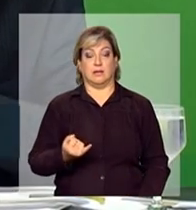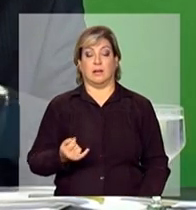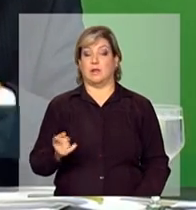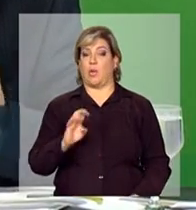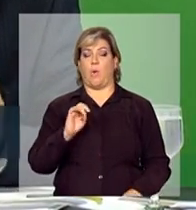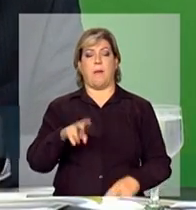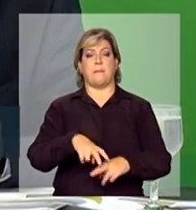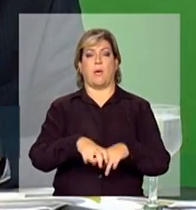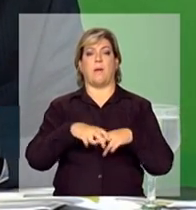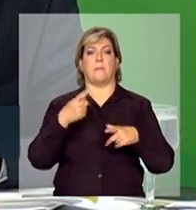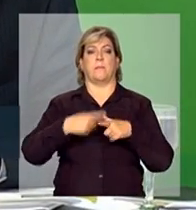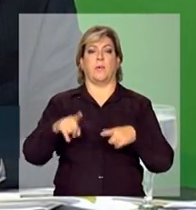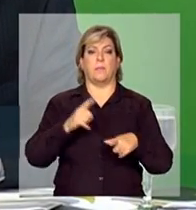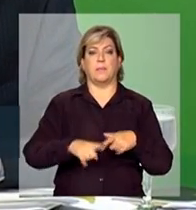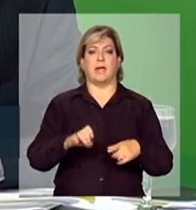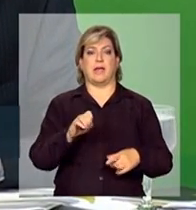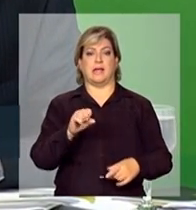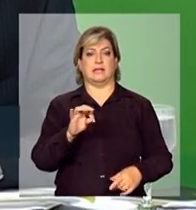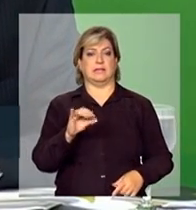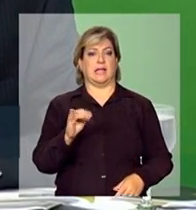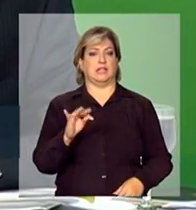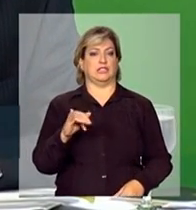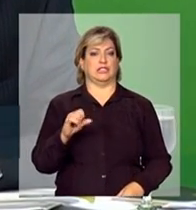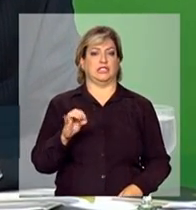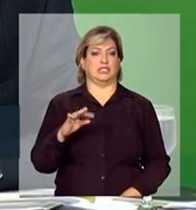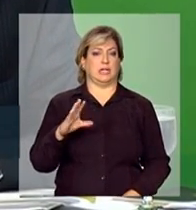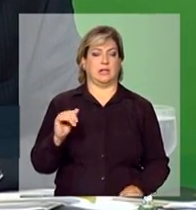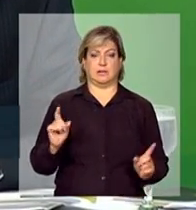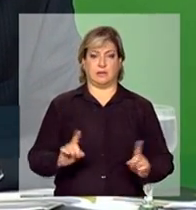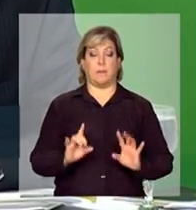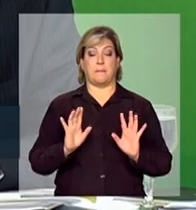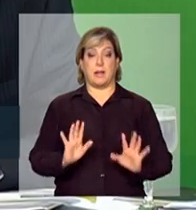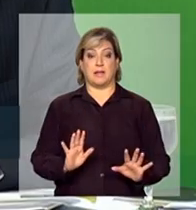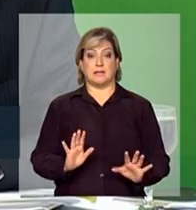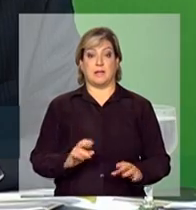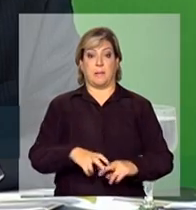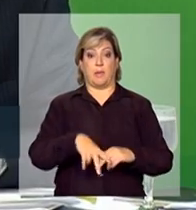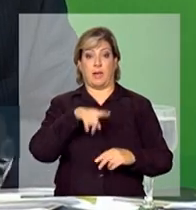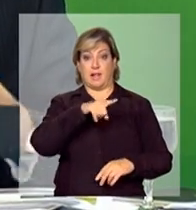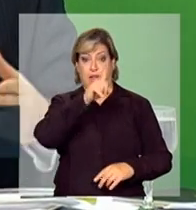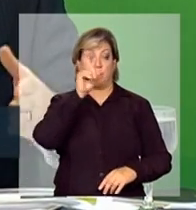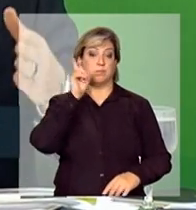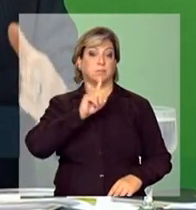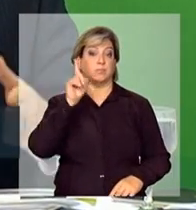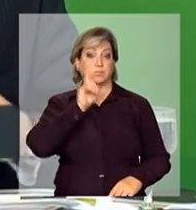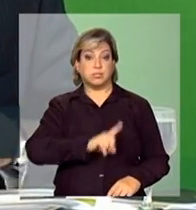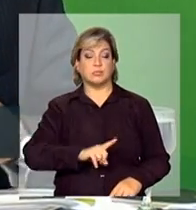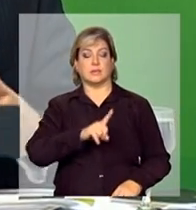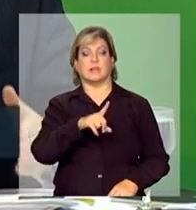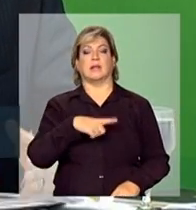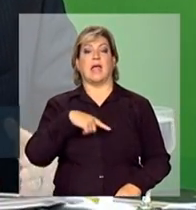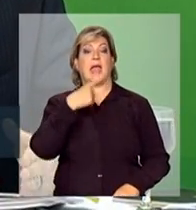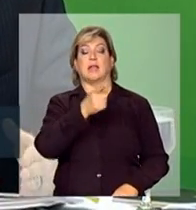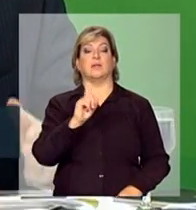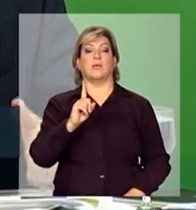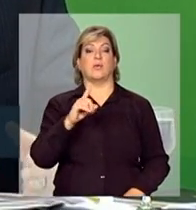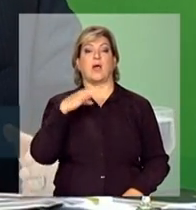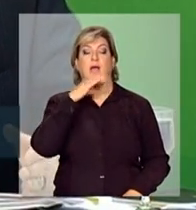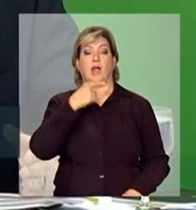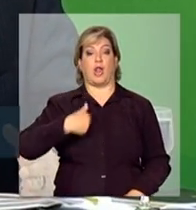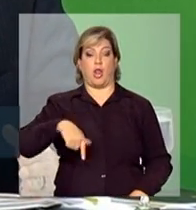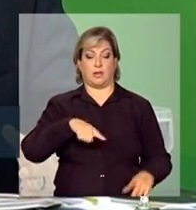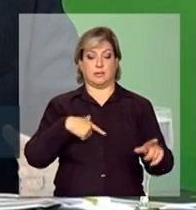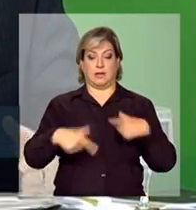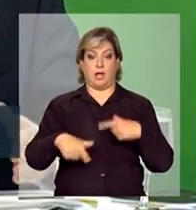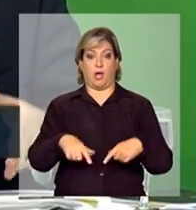estatísticas nem pela disponibilidade da nossas estatística é porque no cálculo desse escritório em Nova York eles não consideraram que a nossa jornal de trabalha